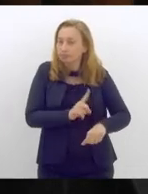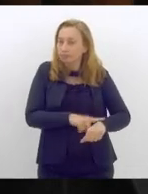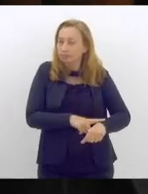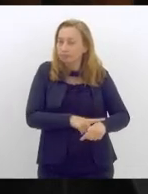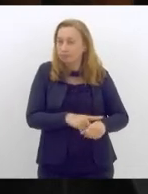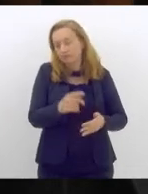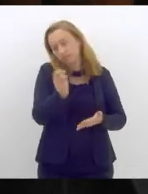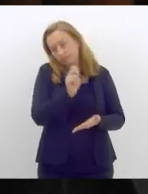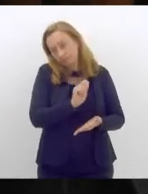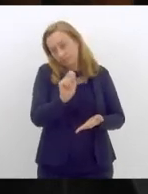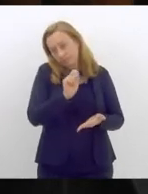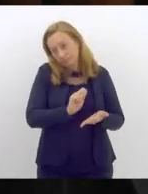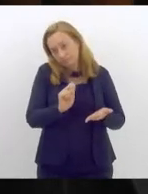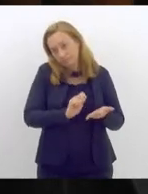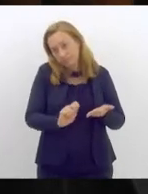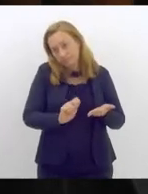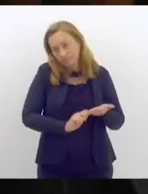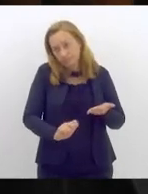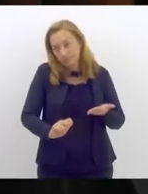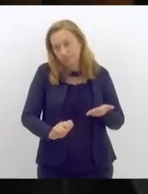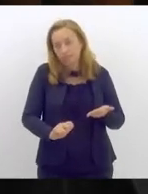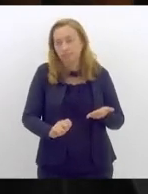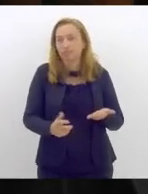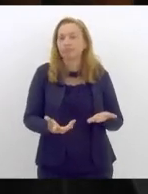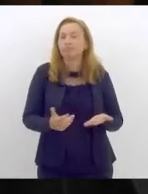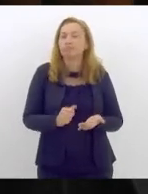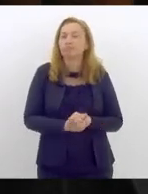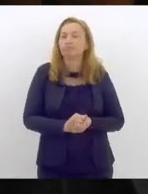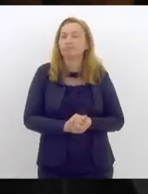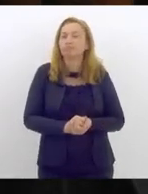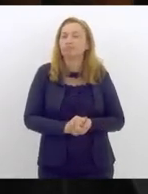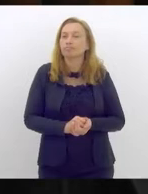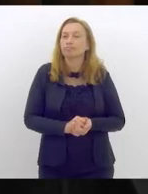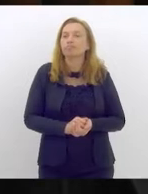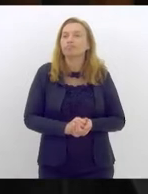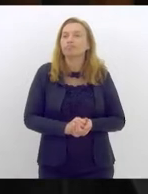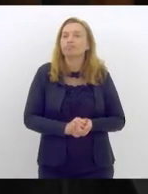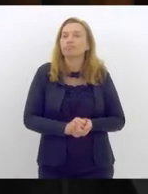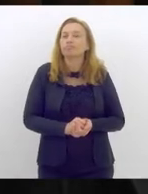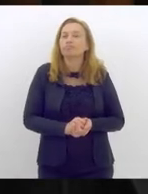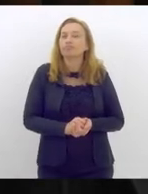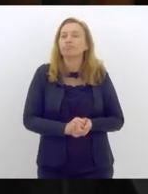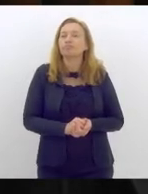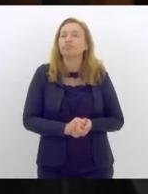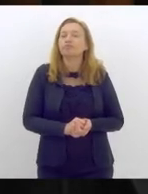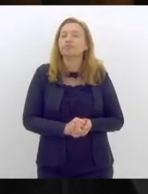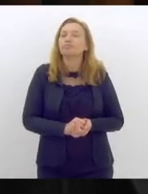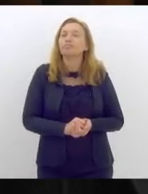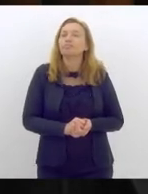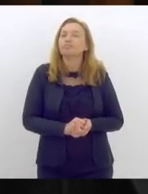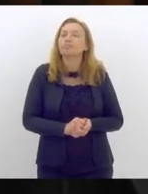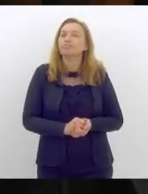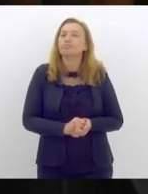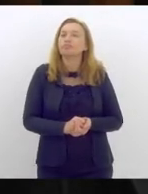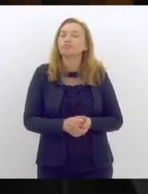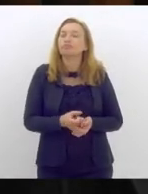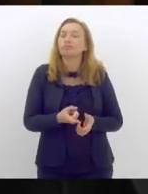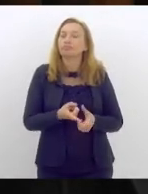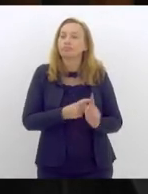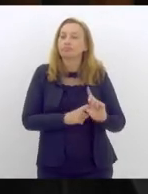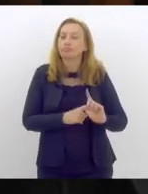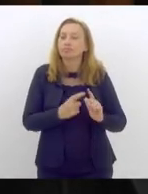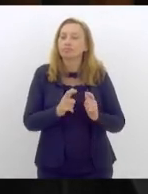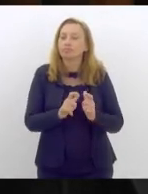escrituralmente foi se lançando o crescimento dessa dívida não mais